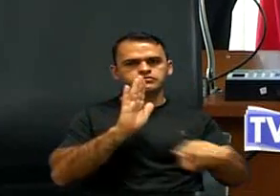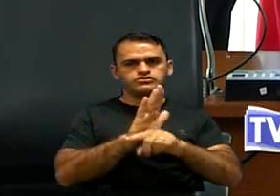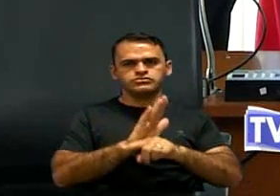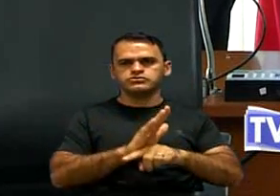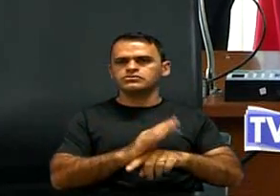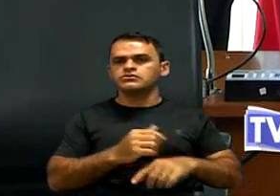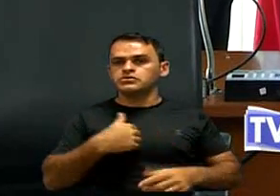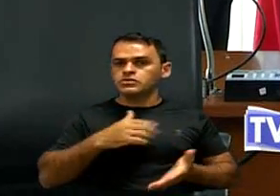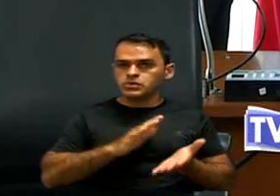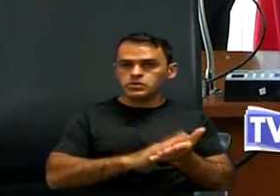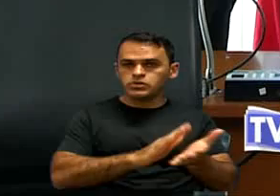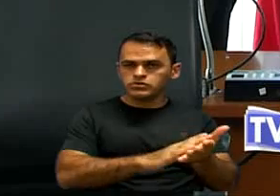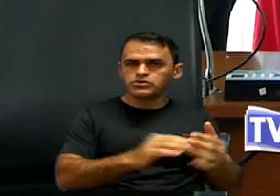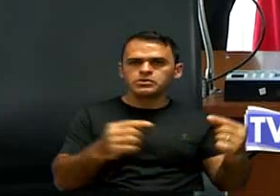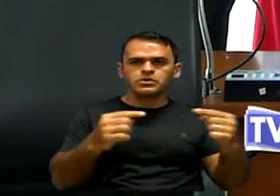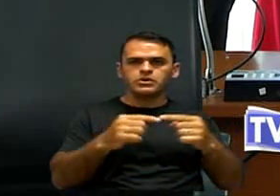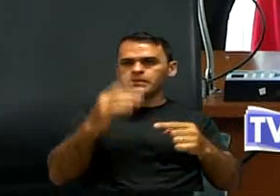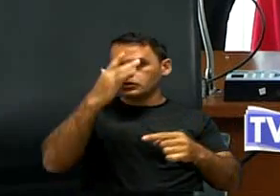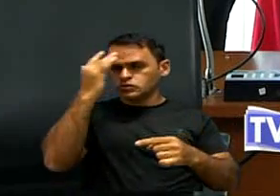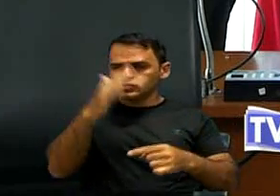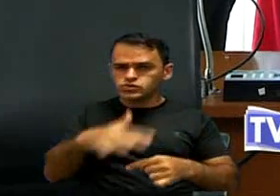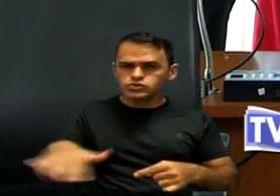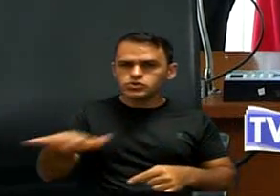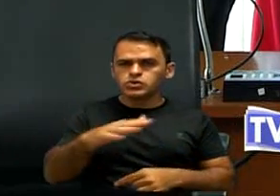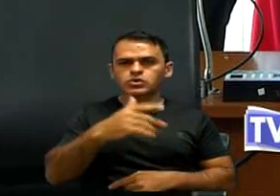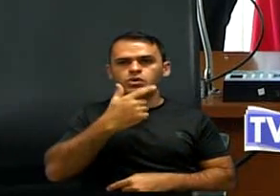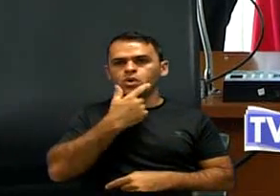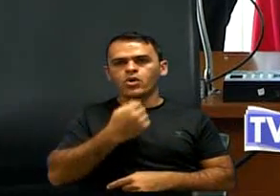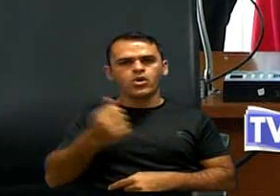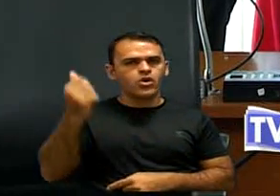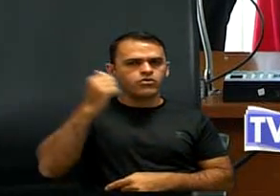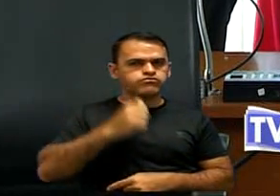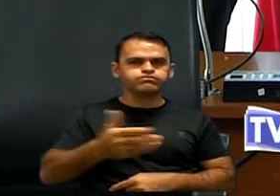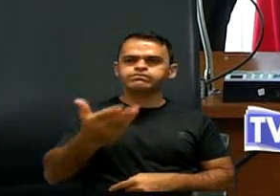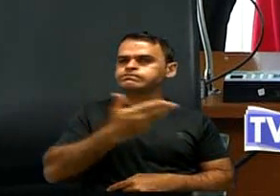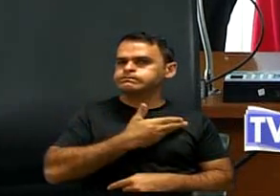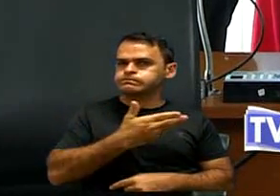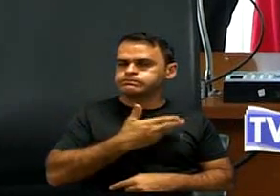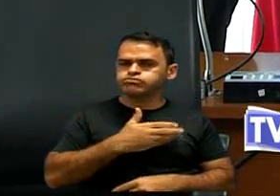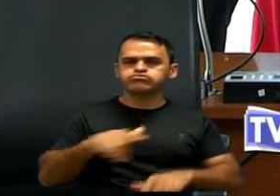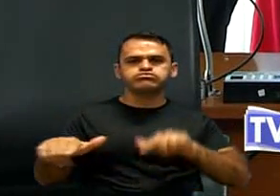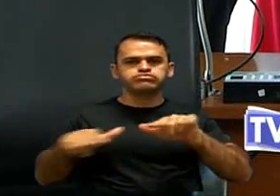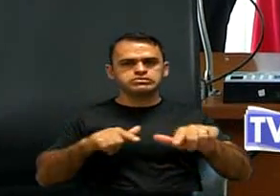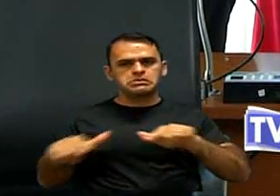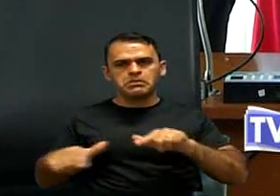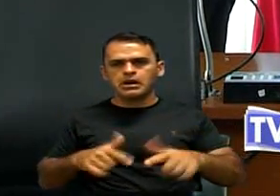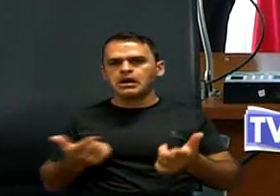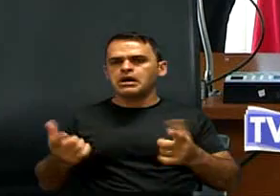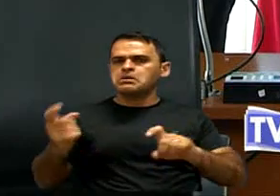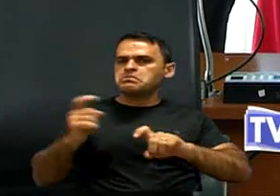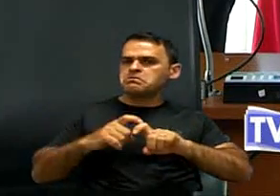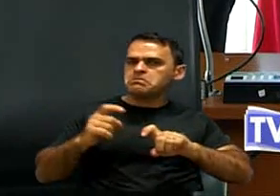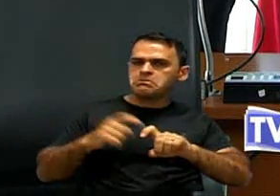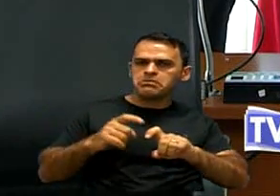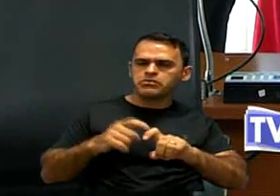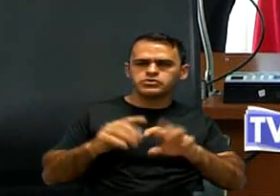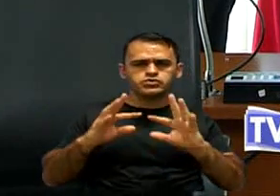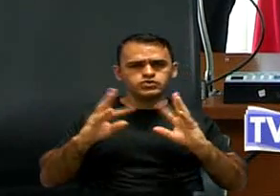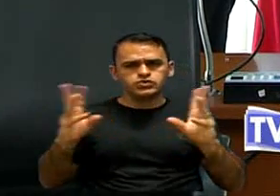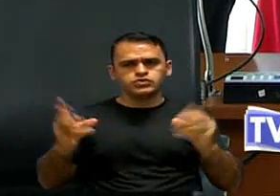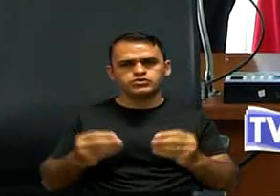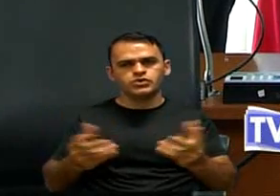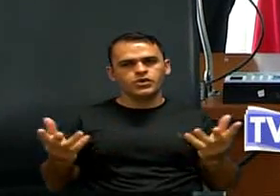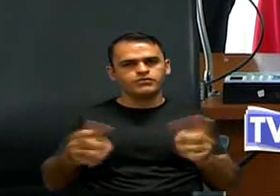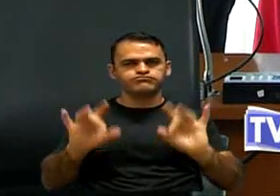se estende a todos os meus amigos e amigas, companheiros que trabalham na área da medicina, na área da saúde, em especial